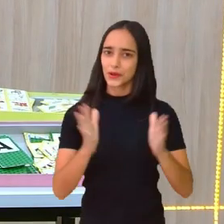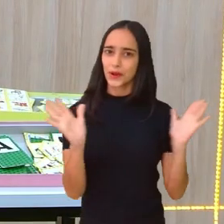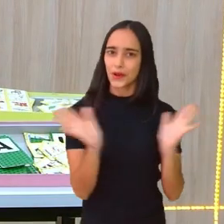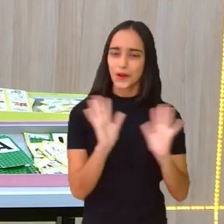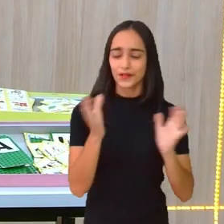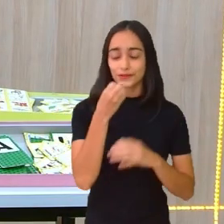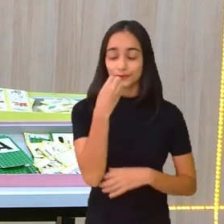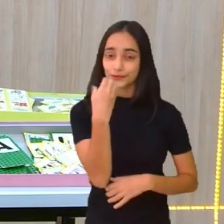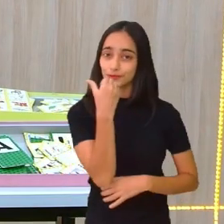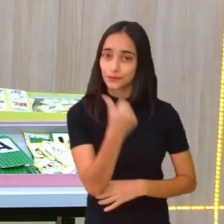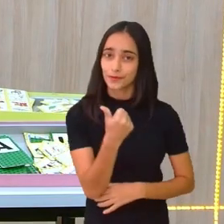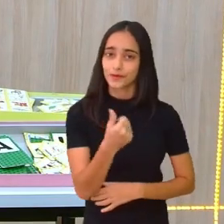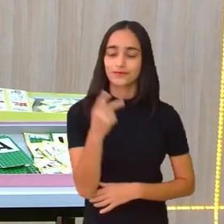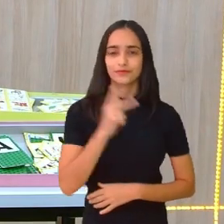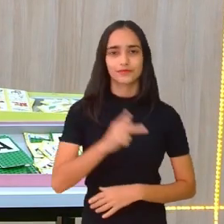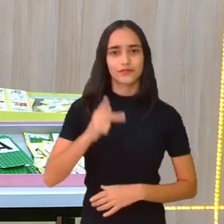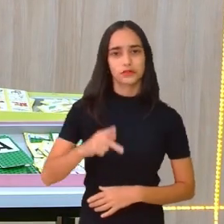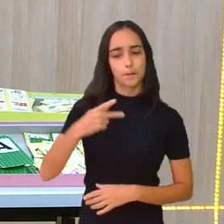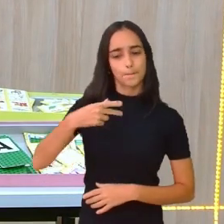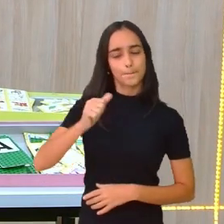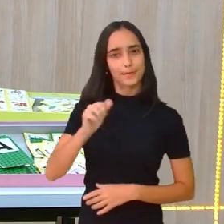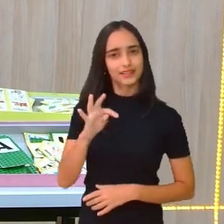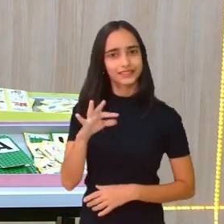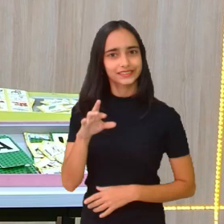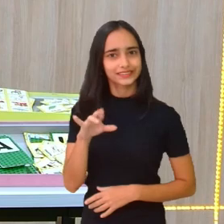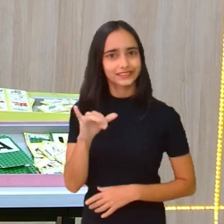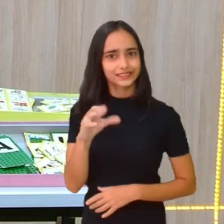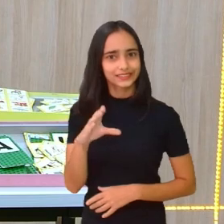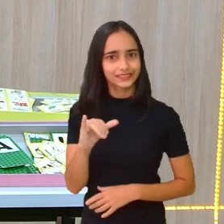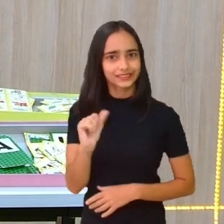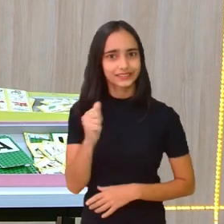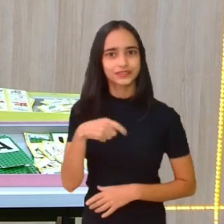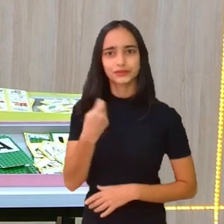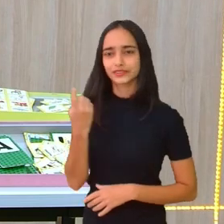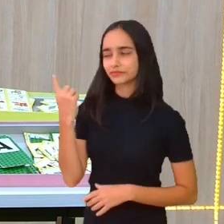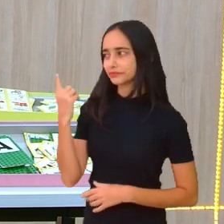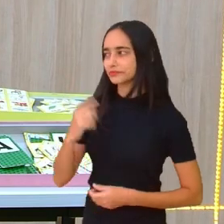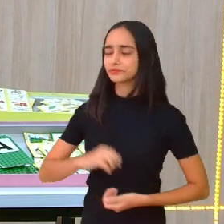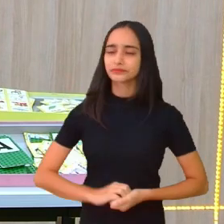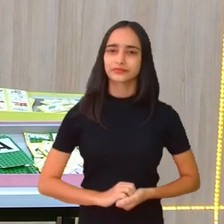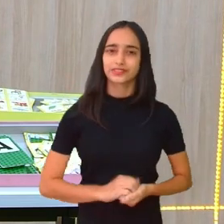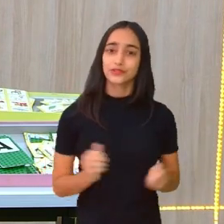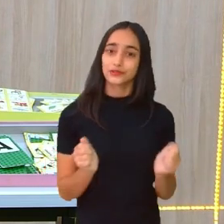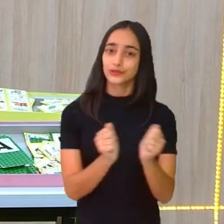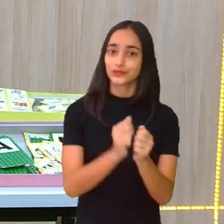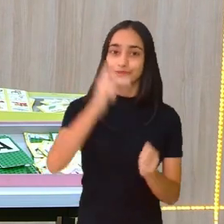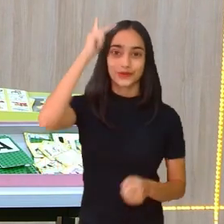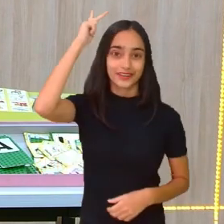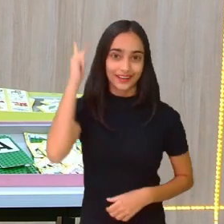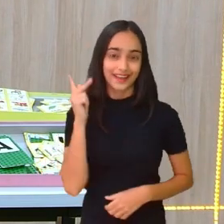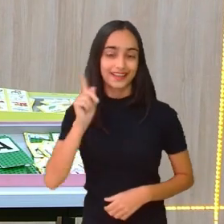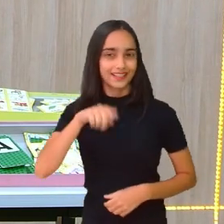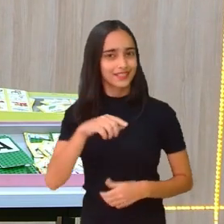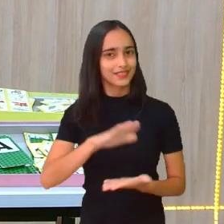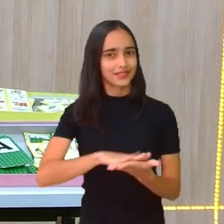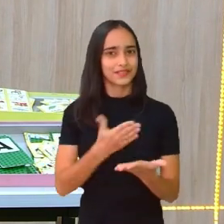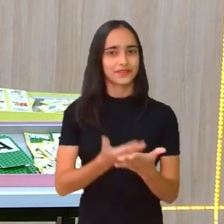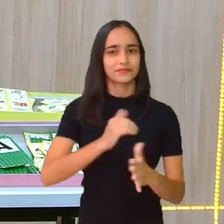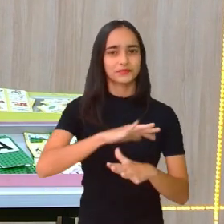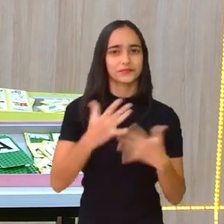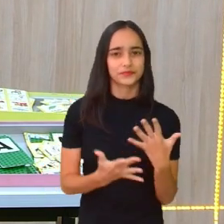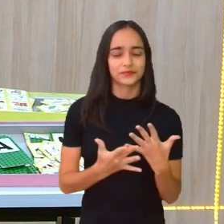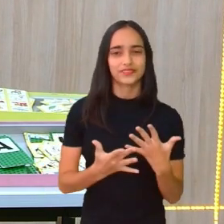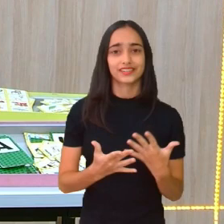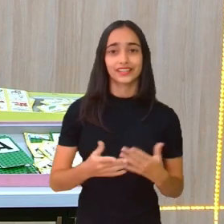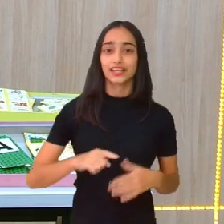Olá, tudo bem? Eu sou a professora Patrícia Fontes, esse é o meu sinal. Eu estou com Karen, que é intérprete de Libras.